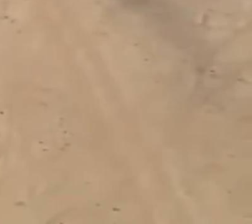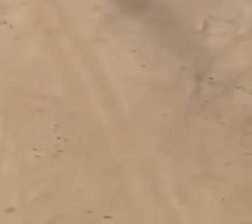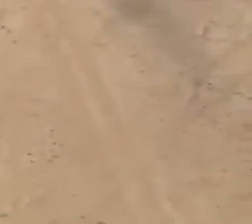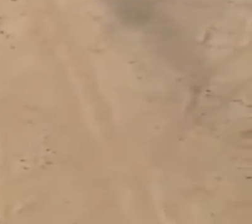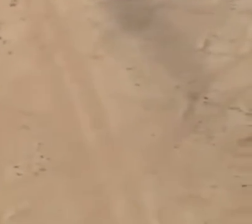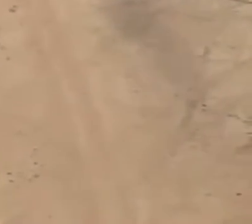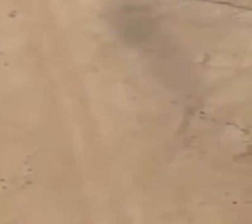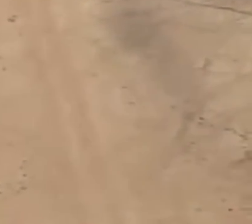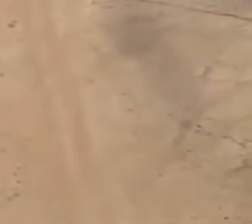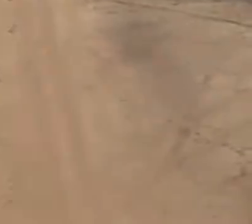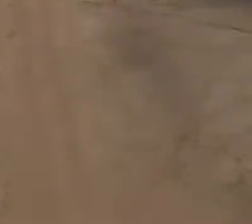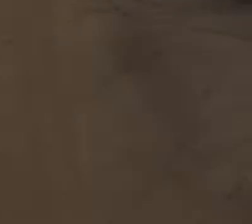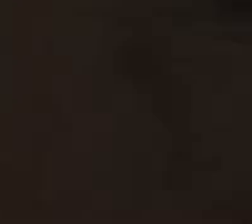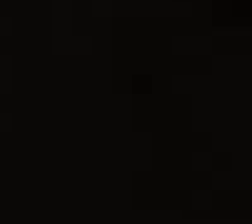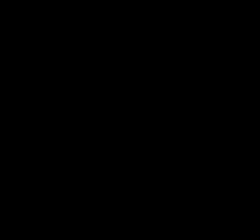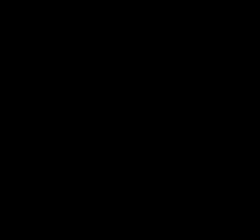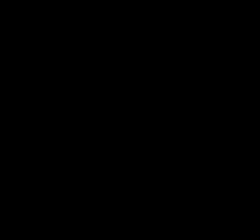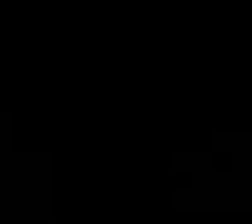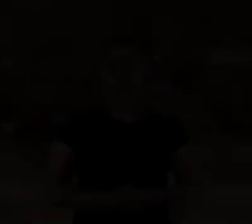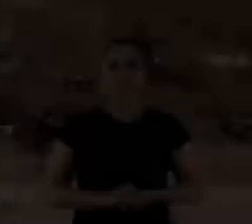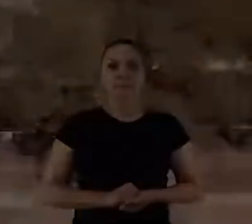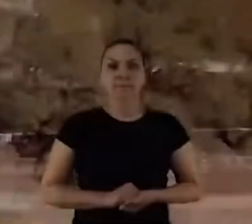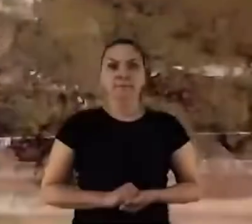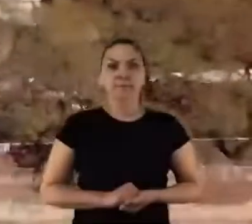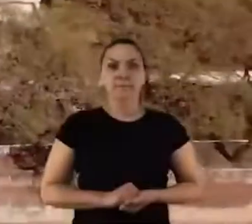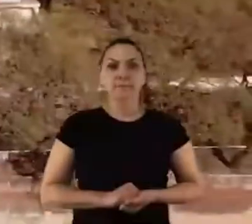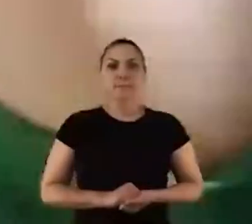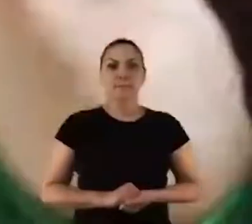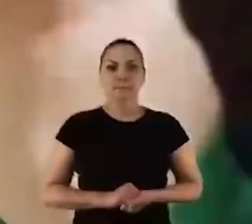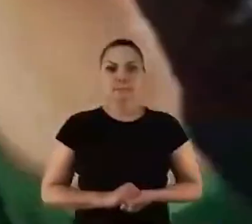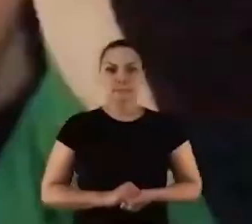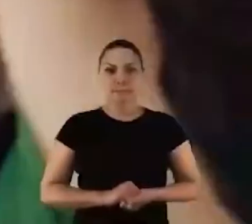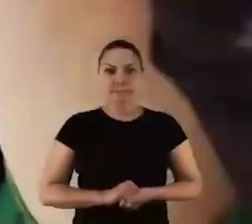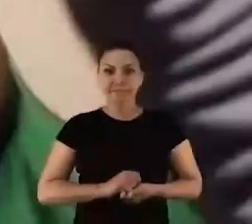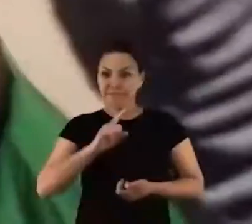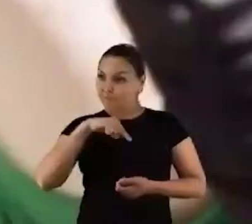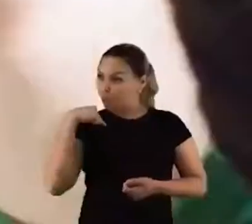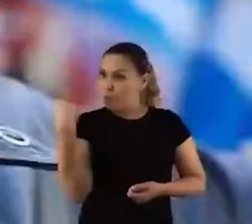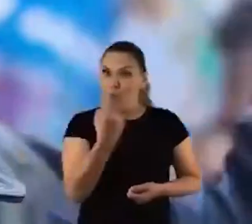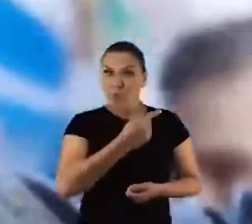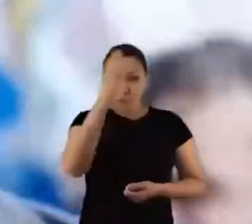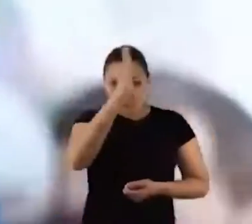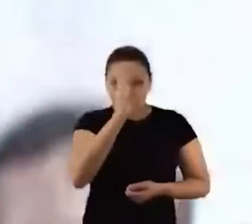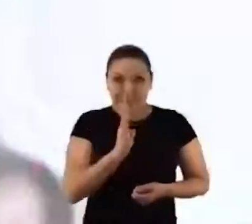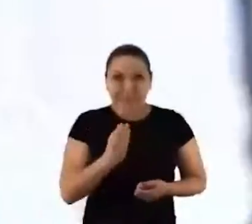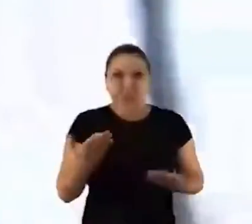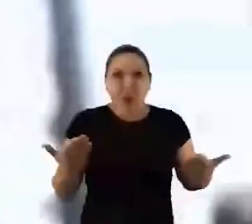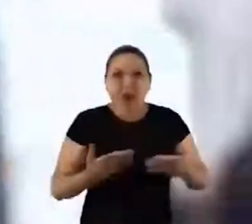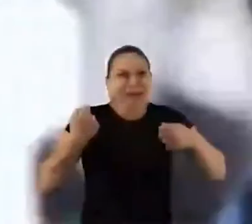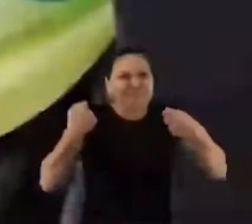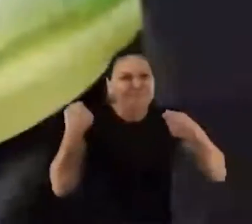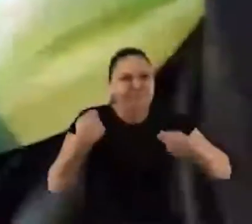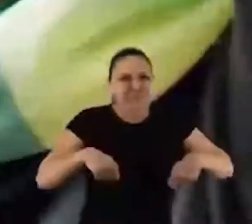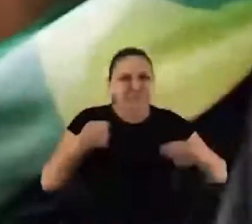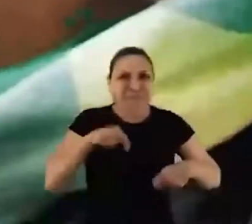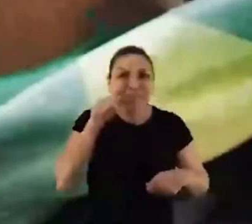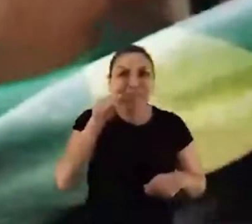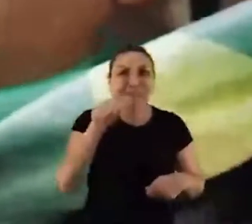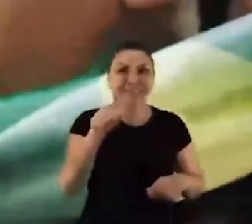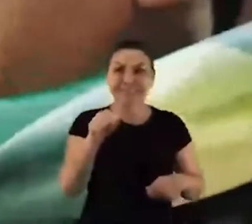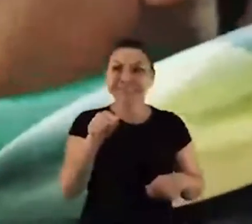Terminar, ergue teu braço bem alto e diga: Deus te levantou. Te levantou.